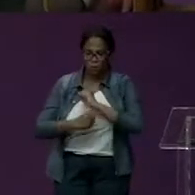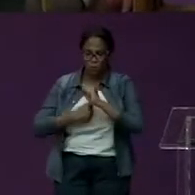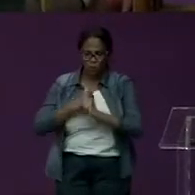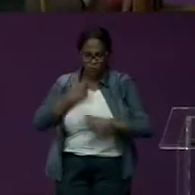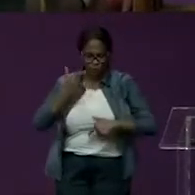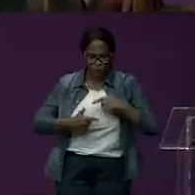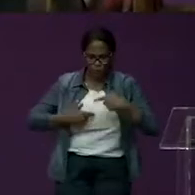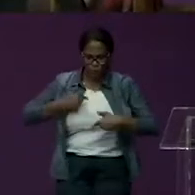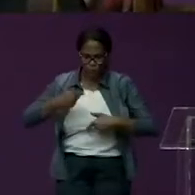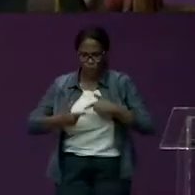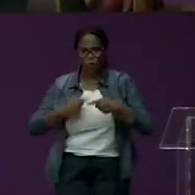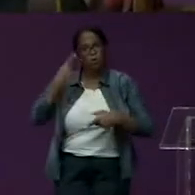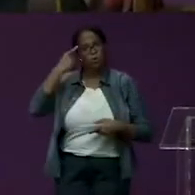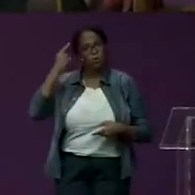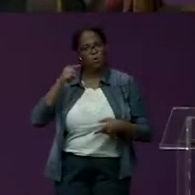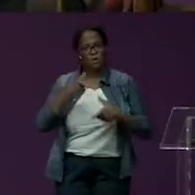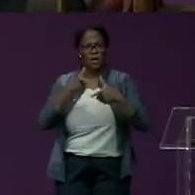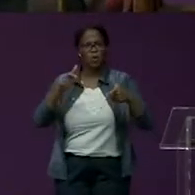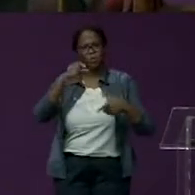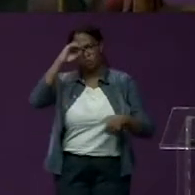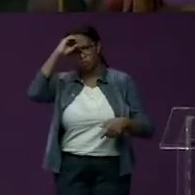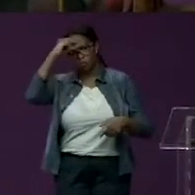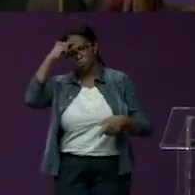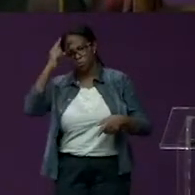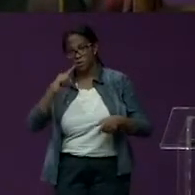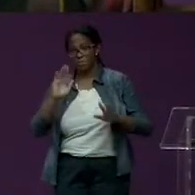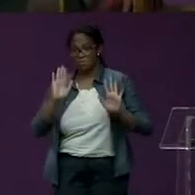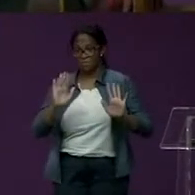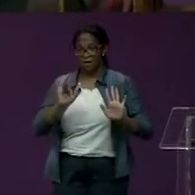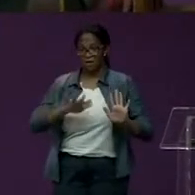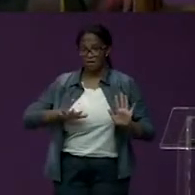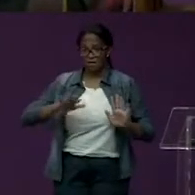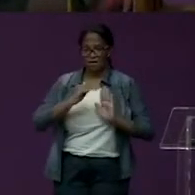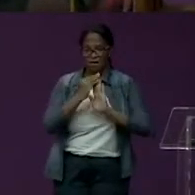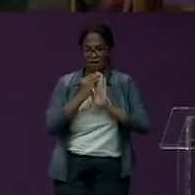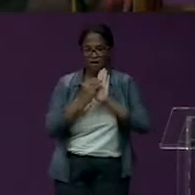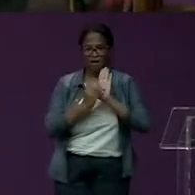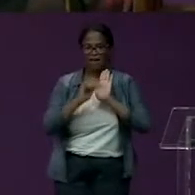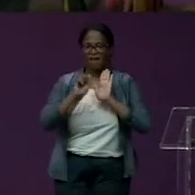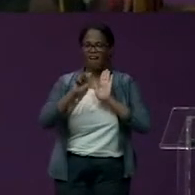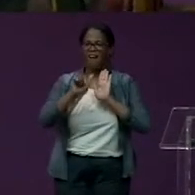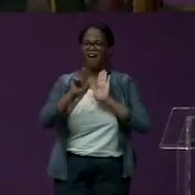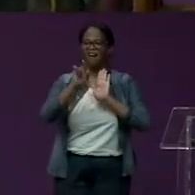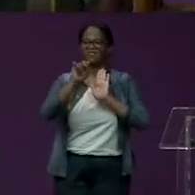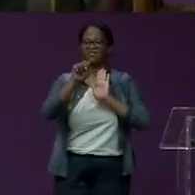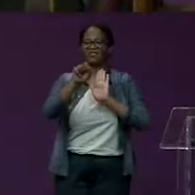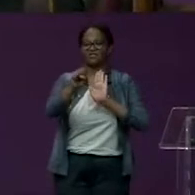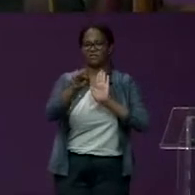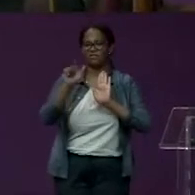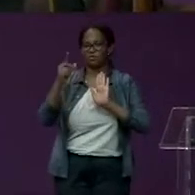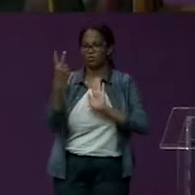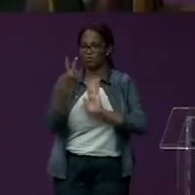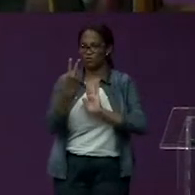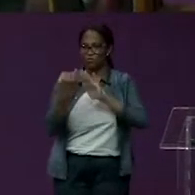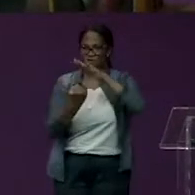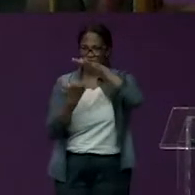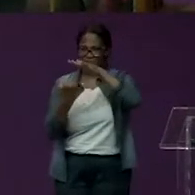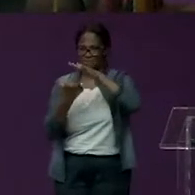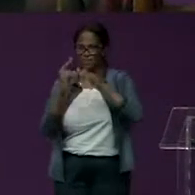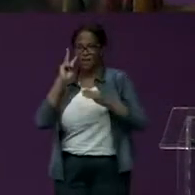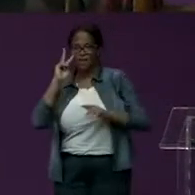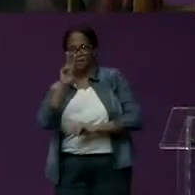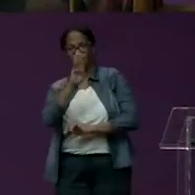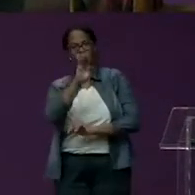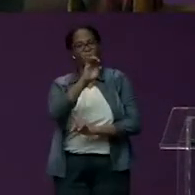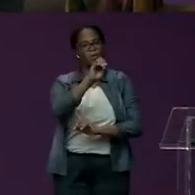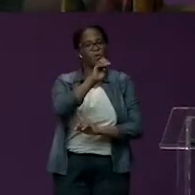se, né, muitos não sabem, mas dentro da agenda desses dois institutos, né, como aparece no vídeo, Bio